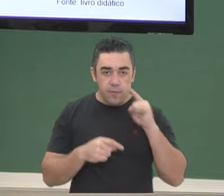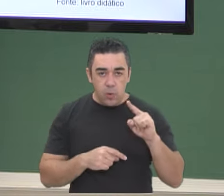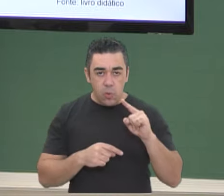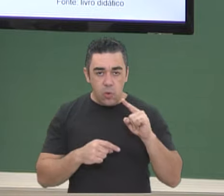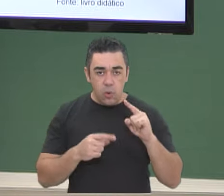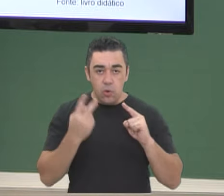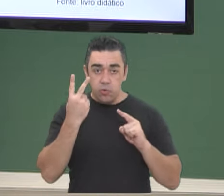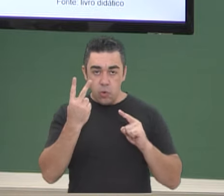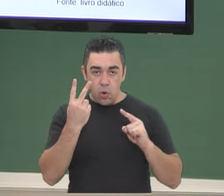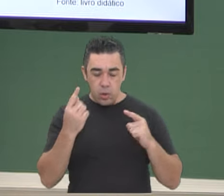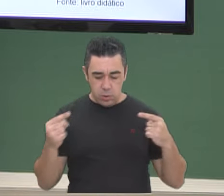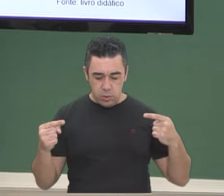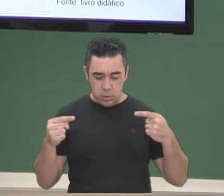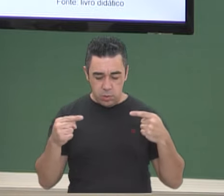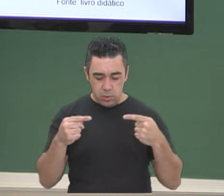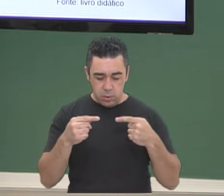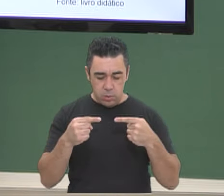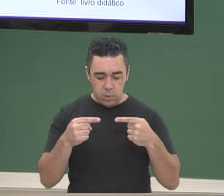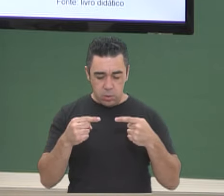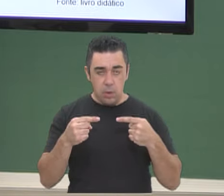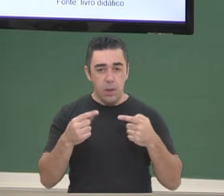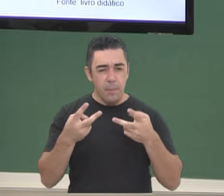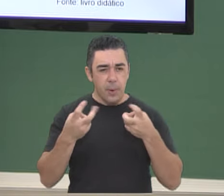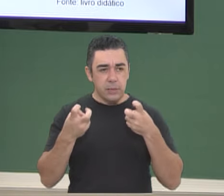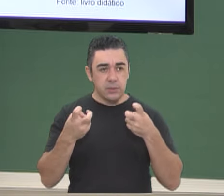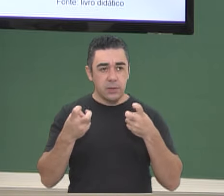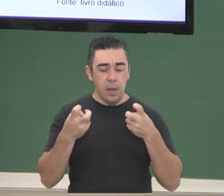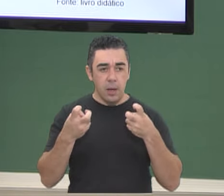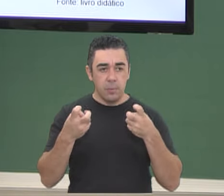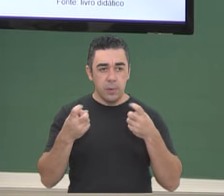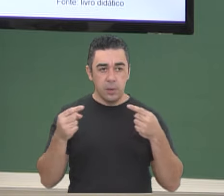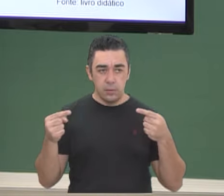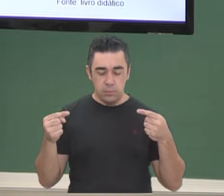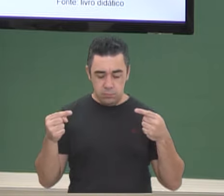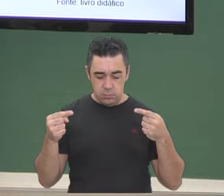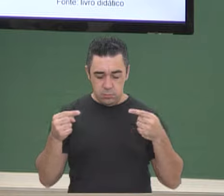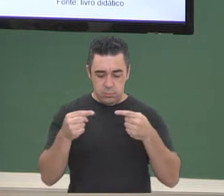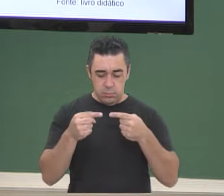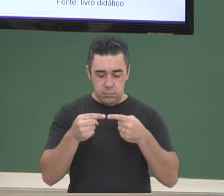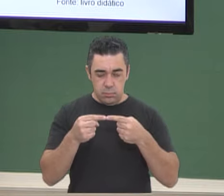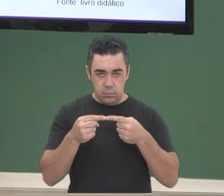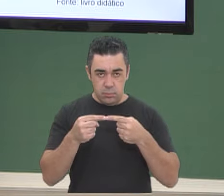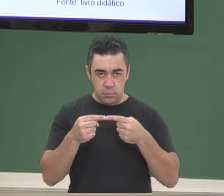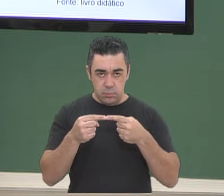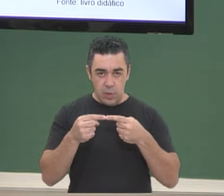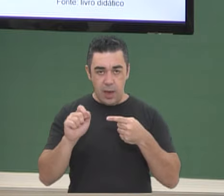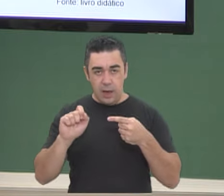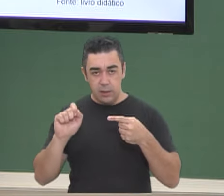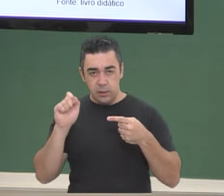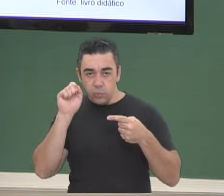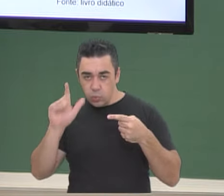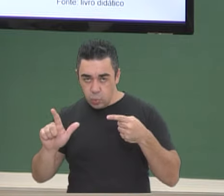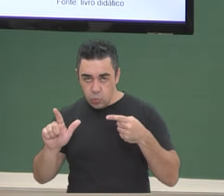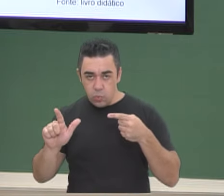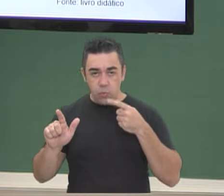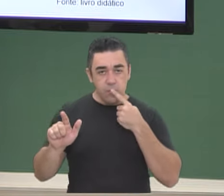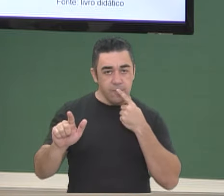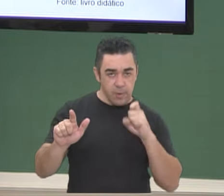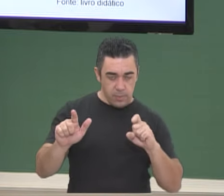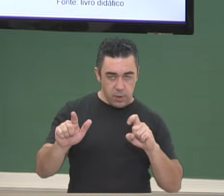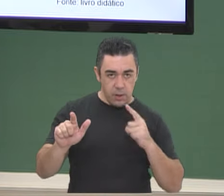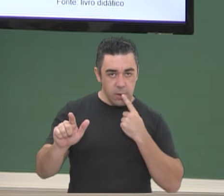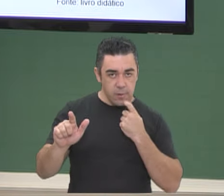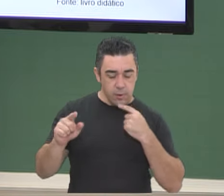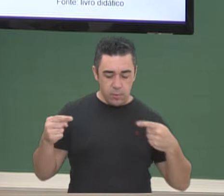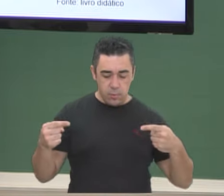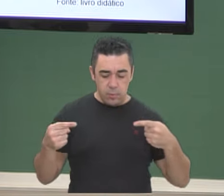dois ímãs ao se aproximarem percebam que os dois polos opostos aqui na um é o